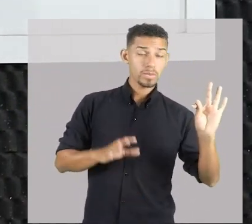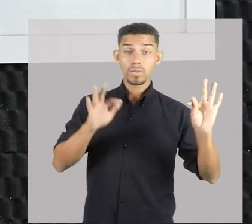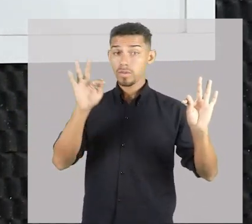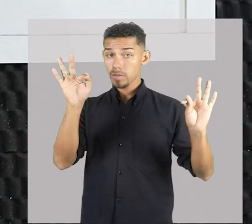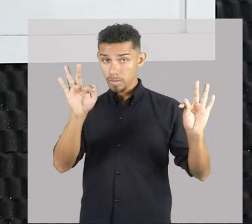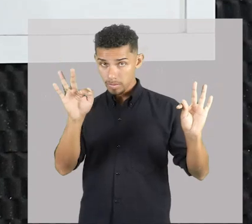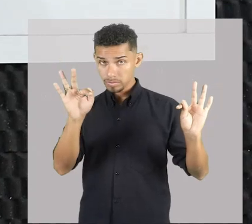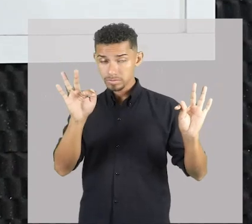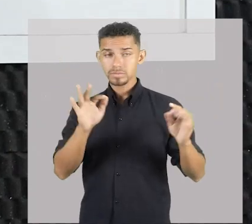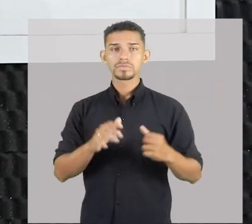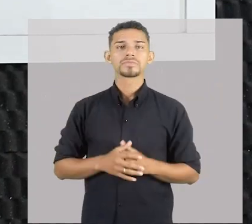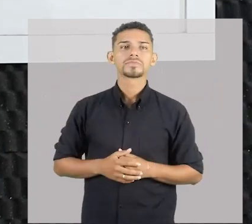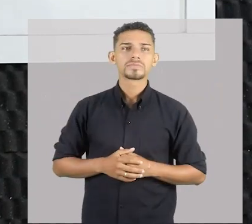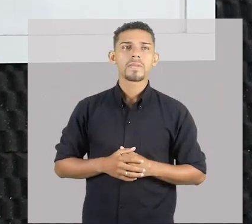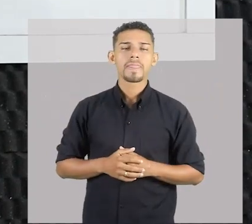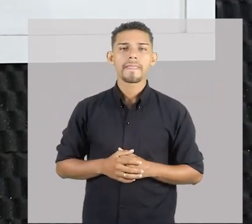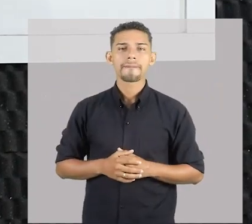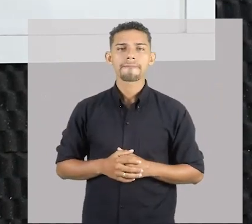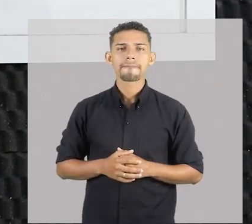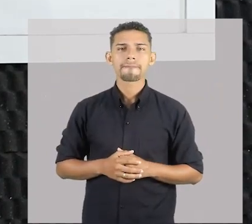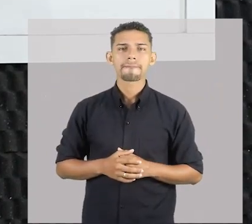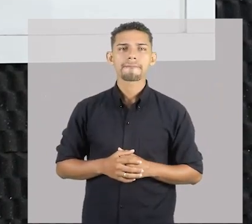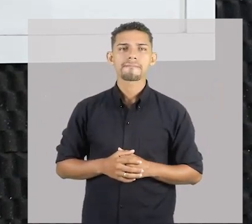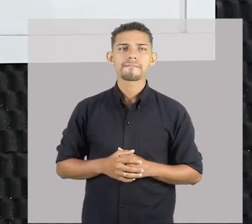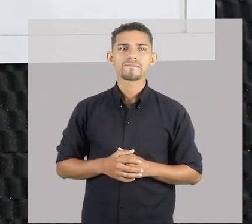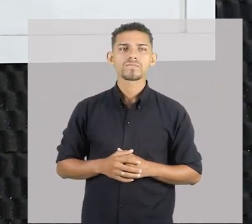Então assim, ó, a velocidade angular